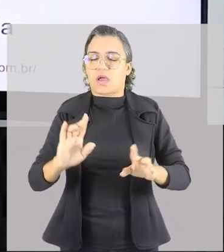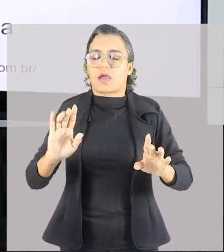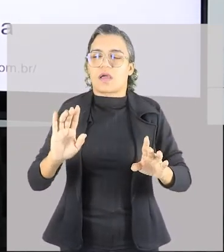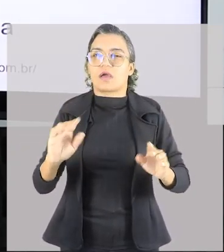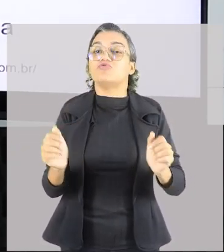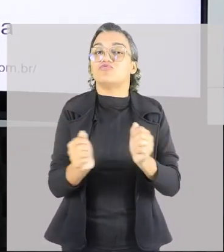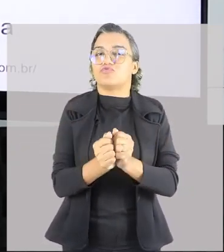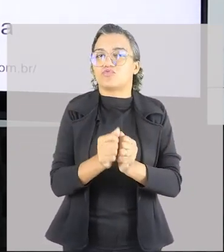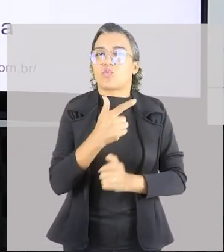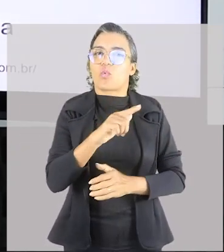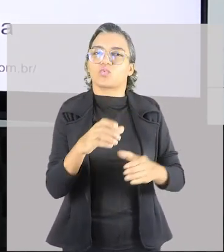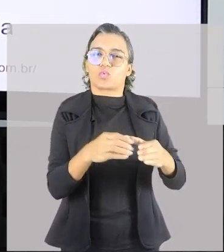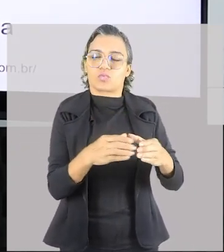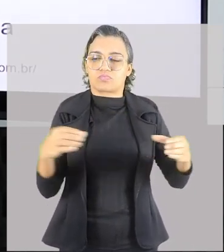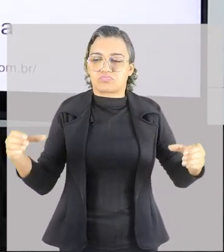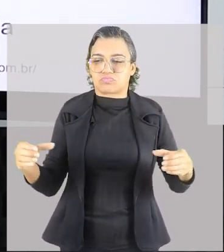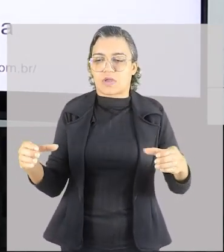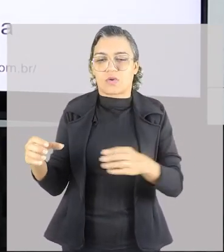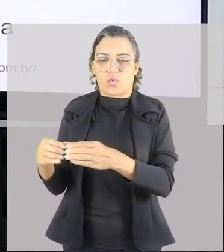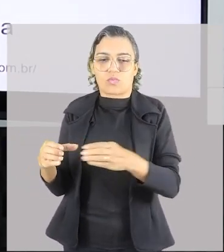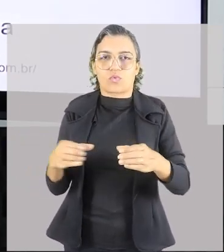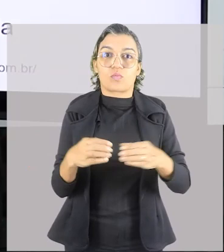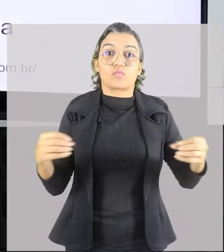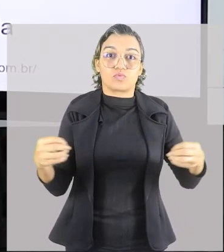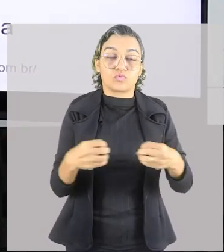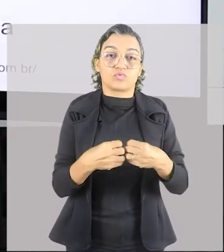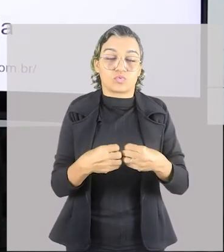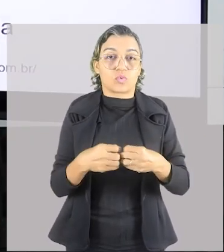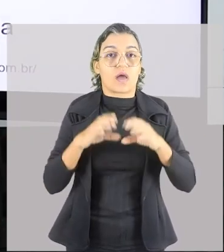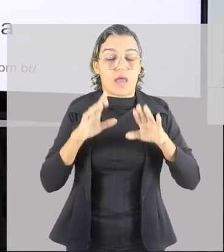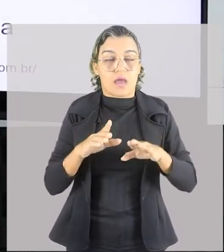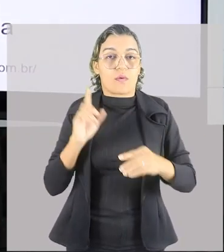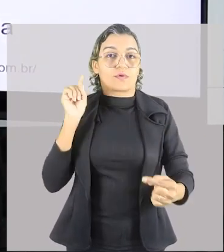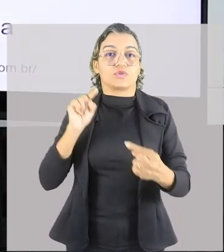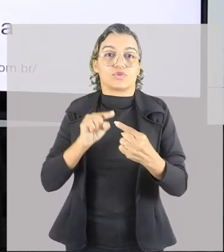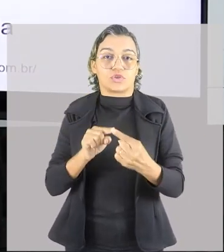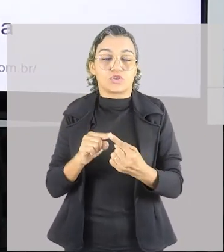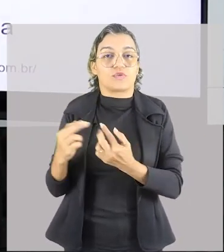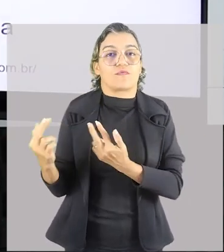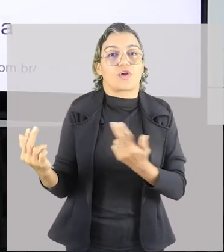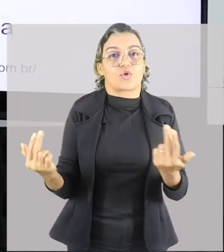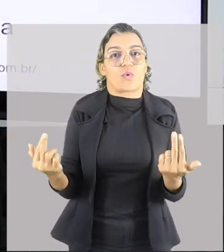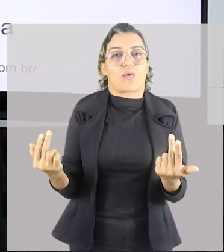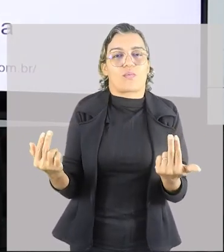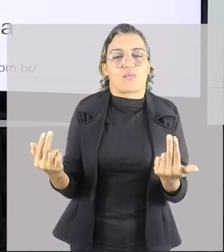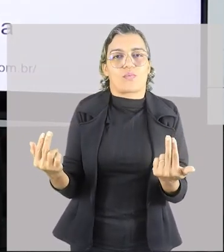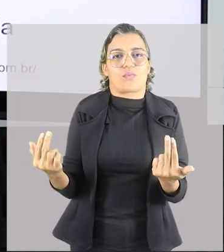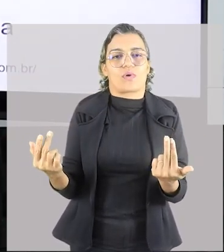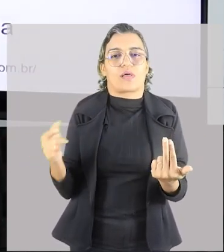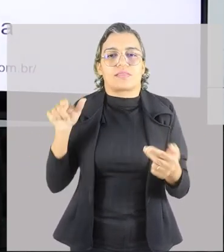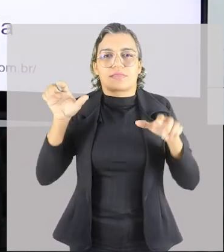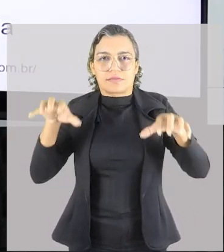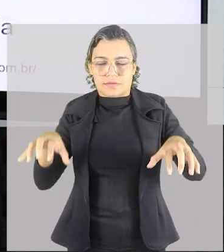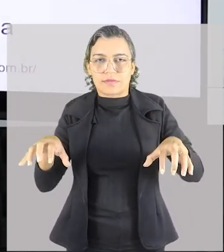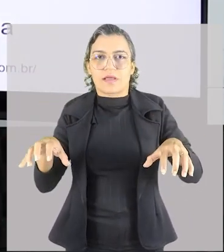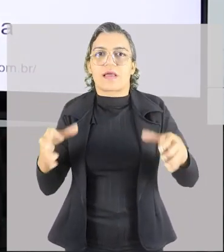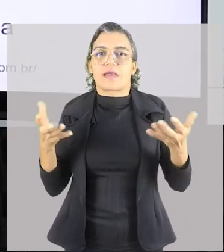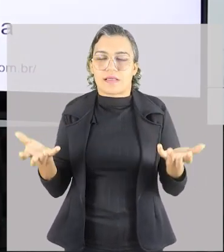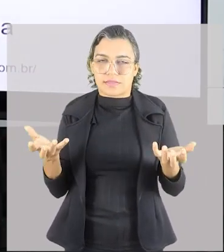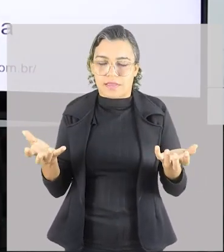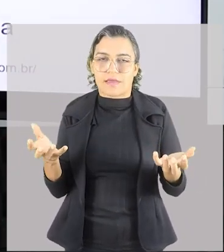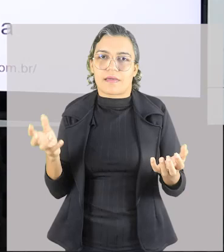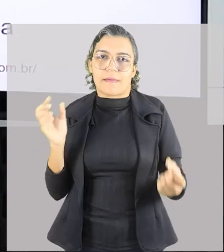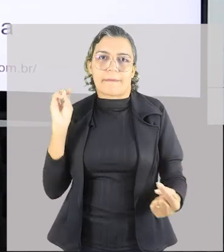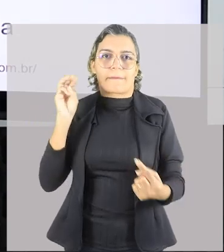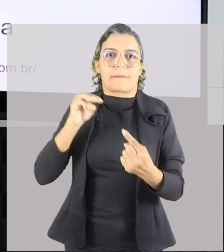mas o objetivo ele é comum a todos esses participantes. Todos eles querem chegar a uma meta, a